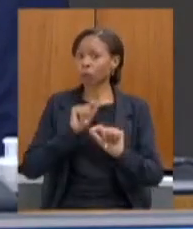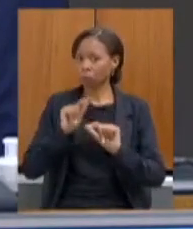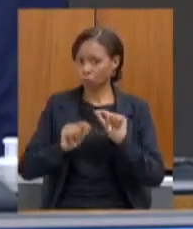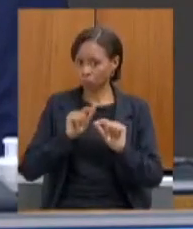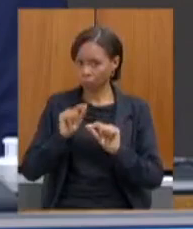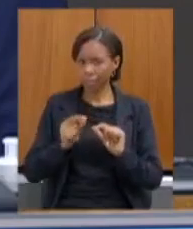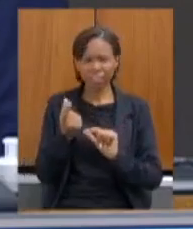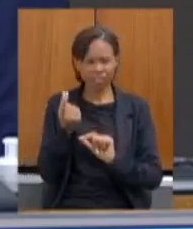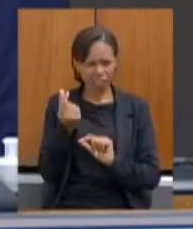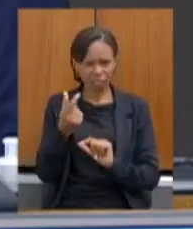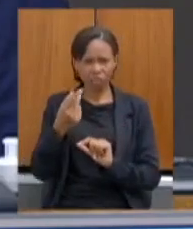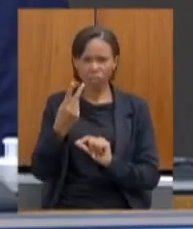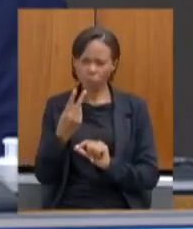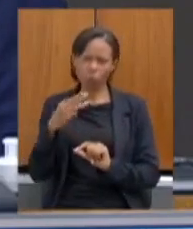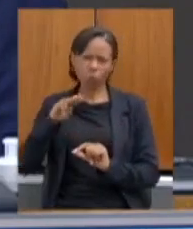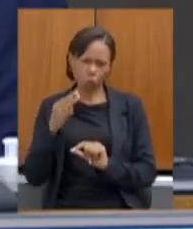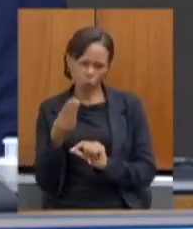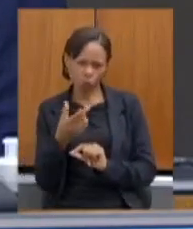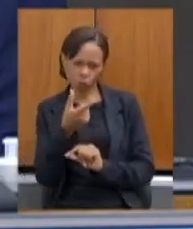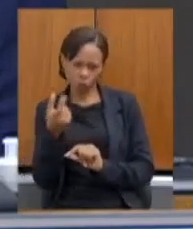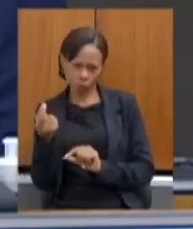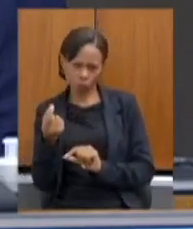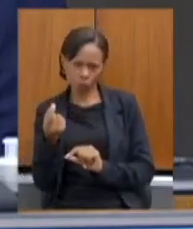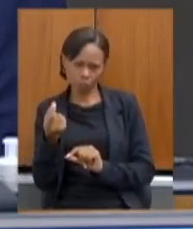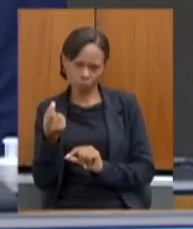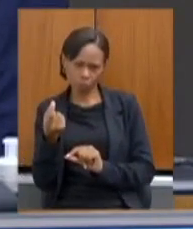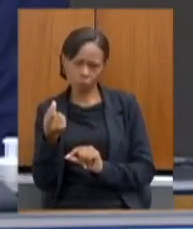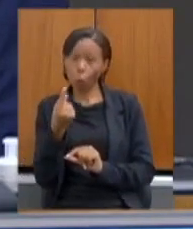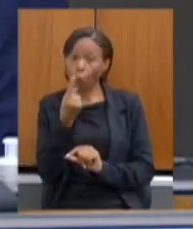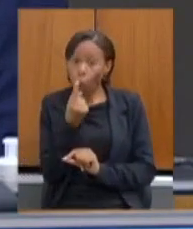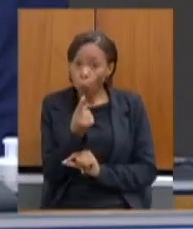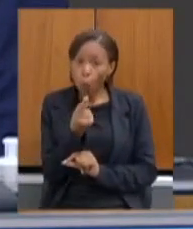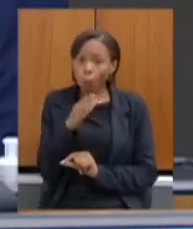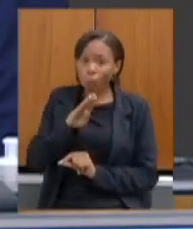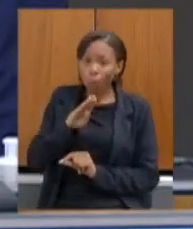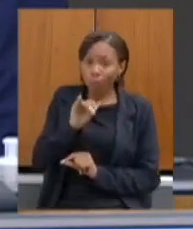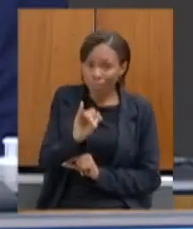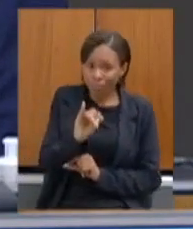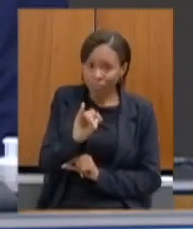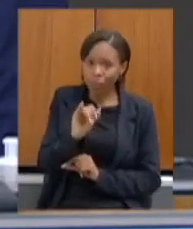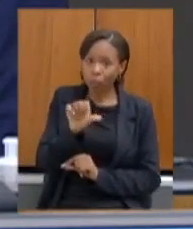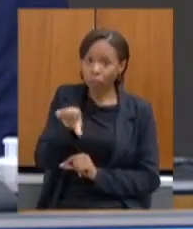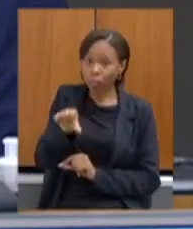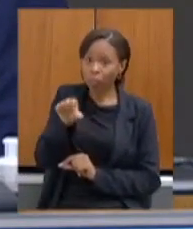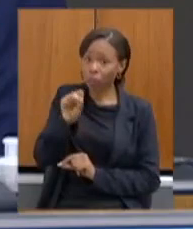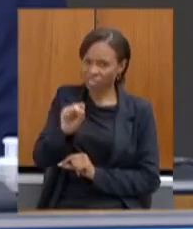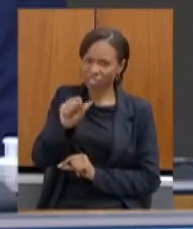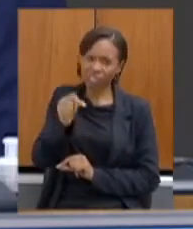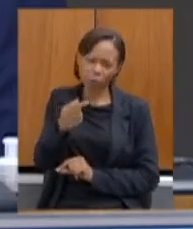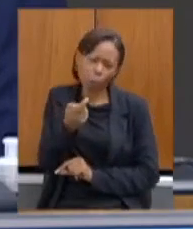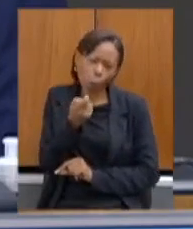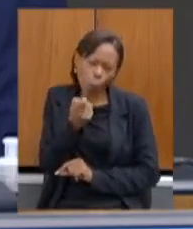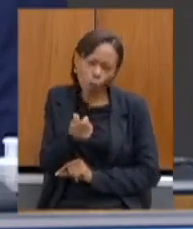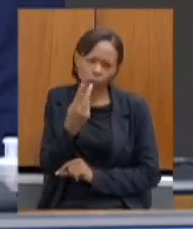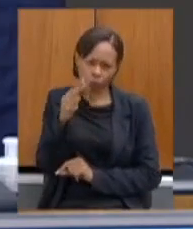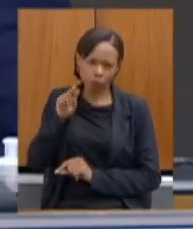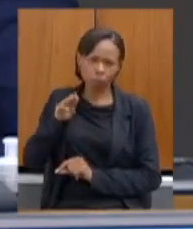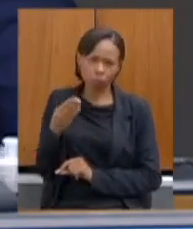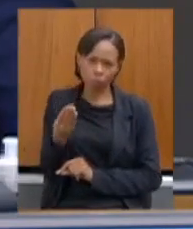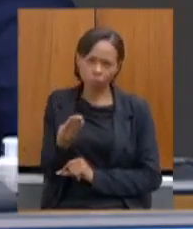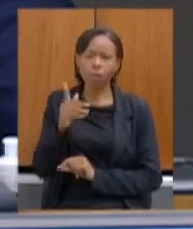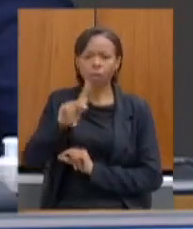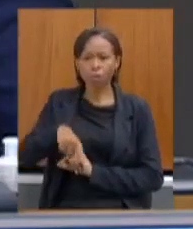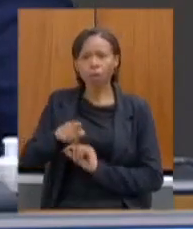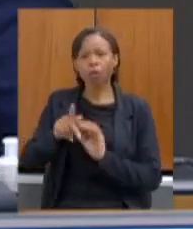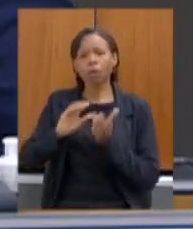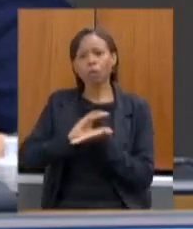deste valor de R$ 2,2 bilhões, R 1,987,00,00, seja, praticamente R 2 bilhões, fonte do